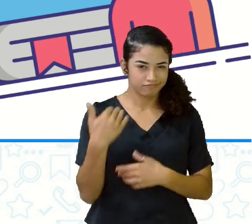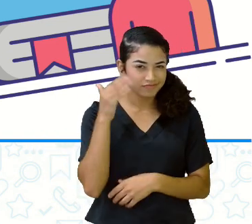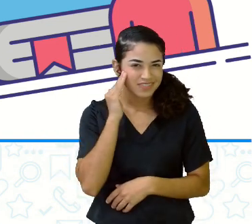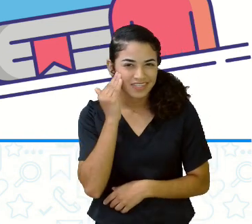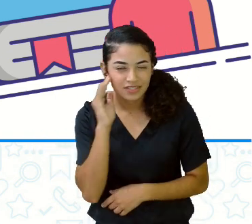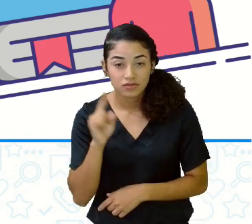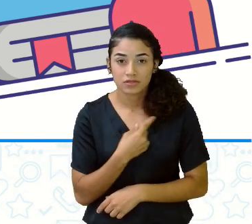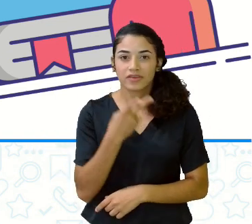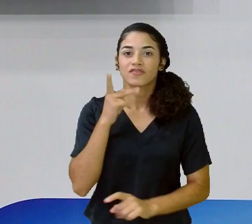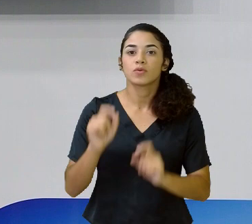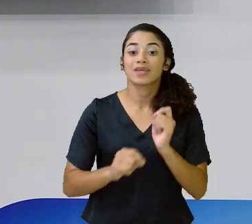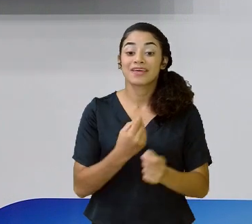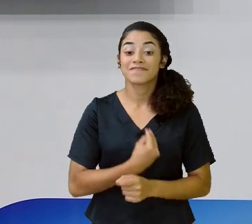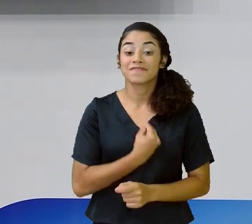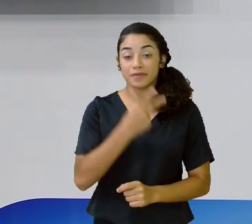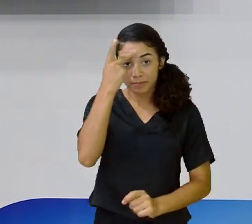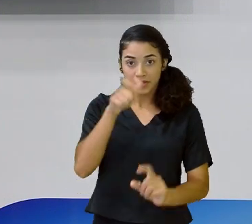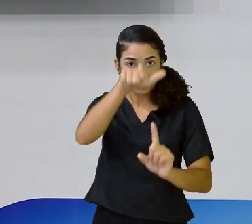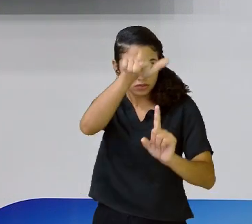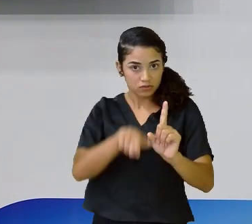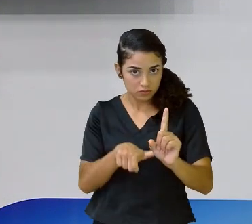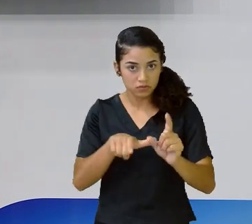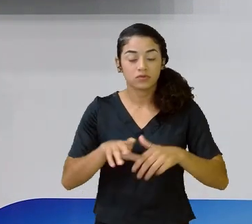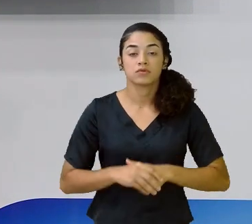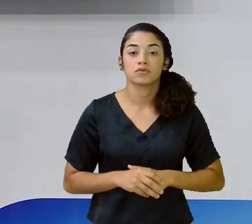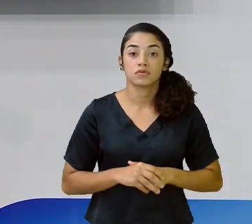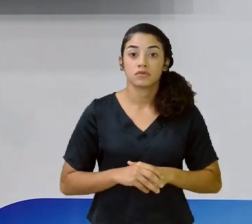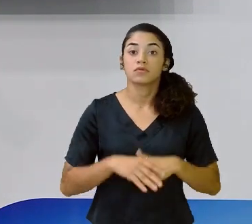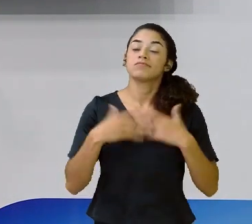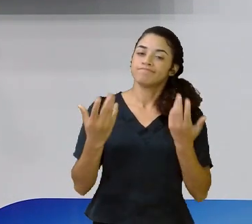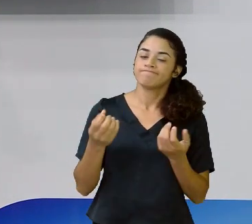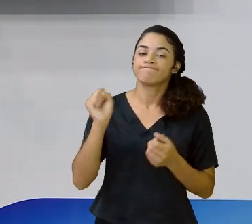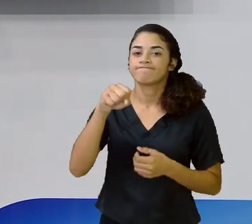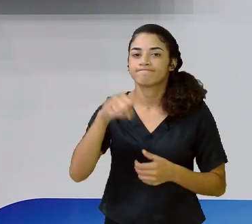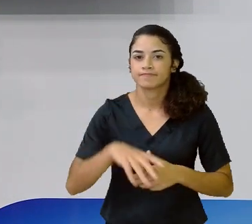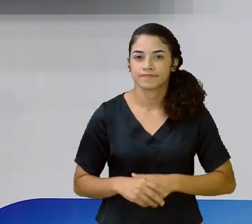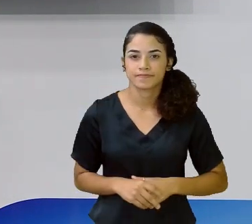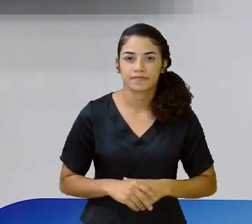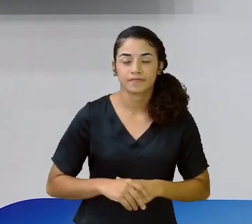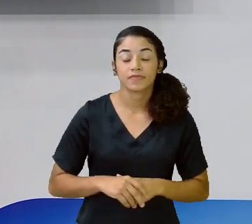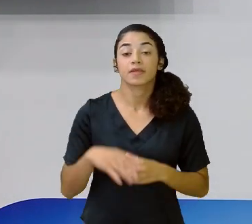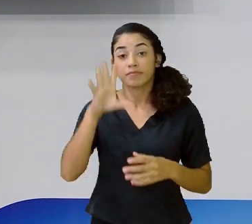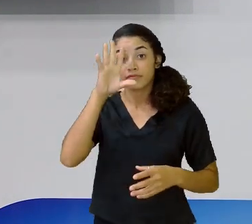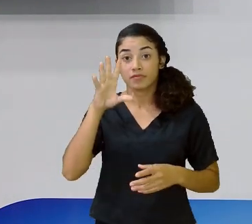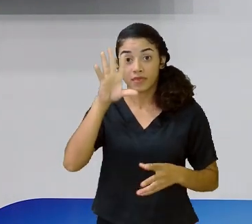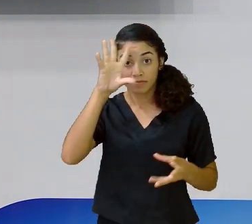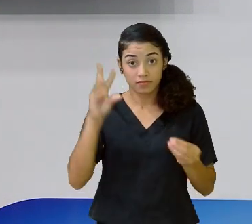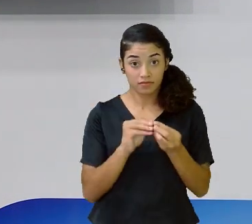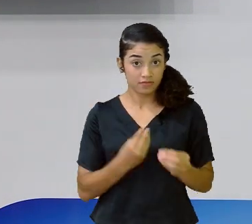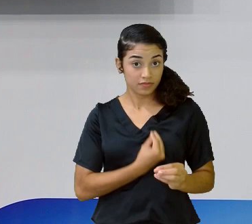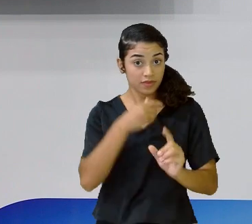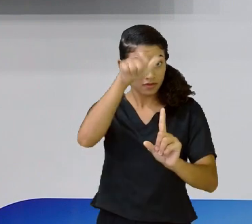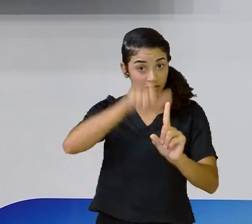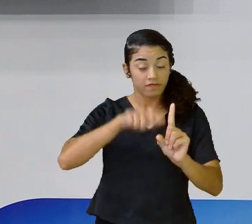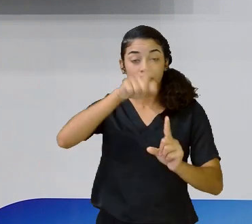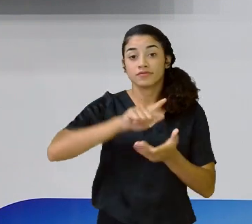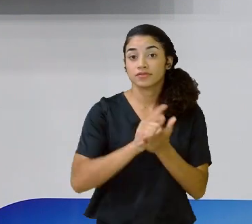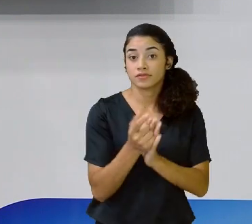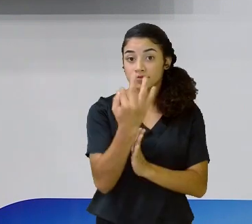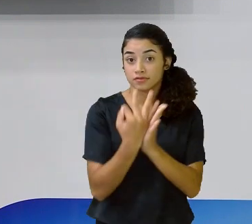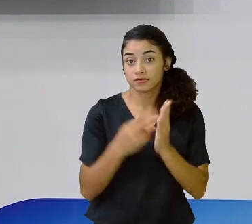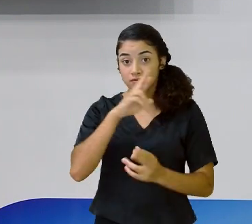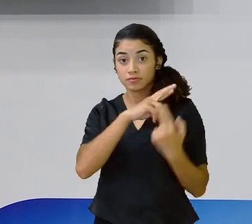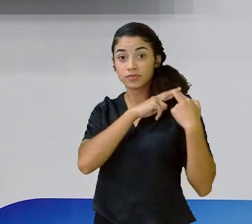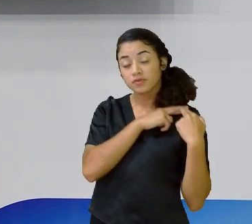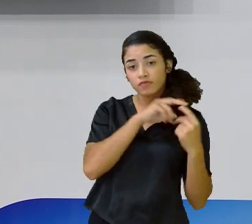gente está falando aqui da vida de uma pessoa, não é verdade? E é isso mesmo, tá? Biografia é um gênero textual responsável